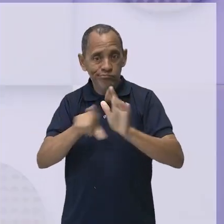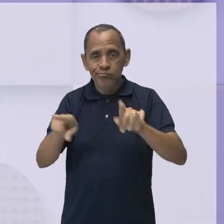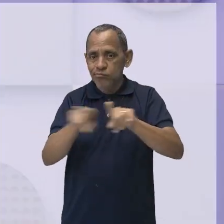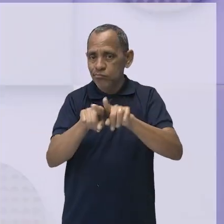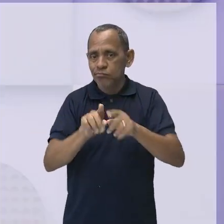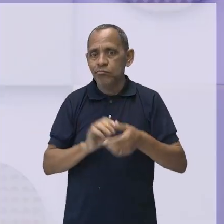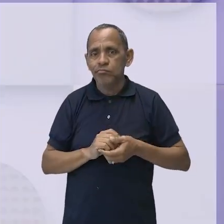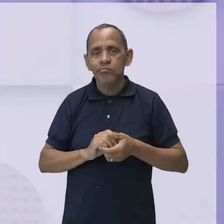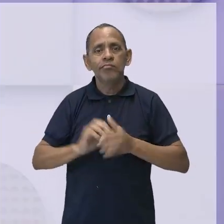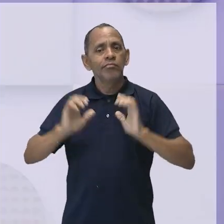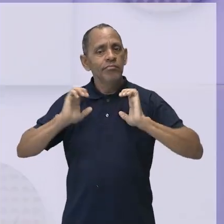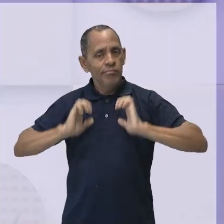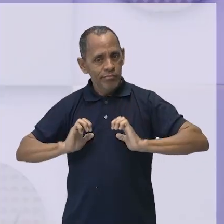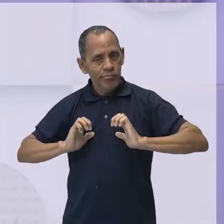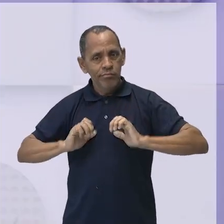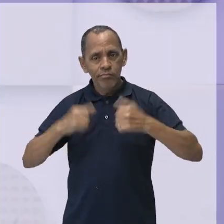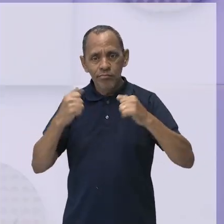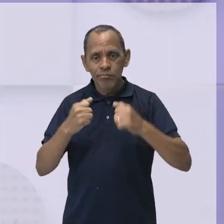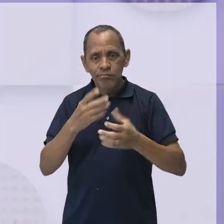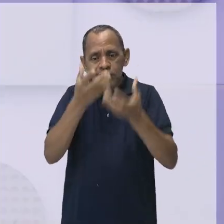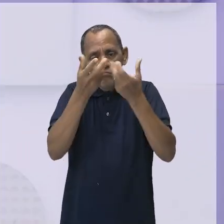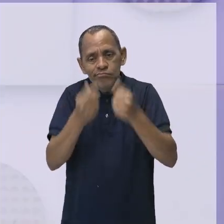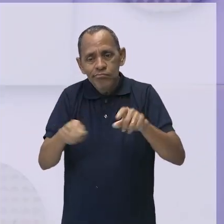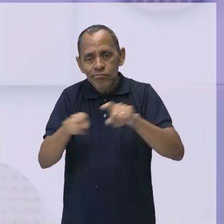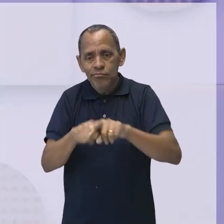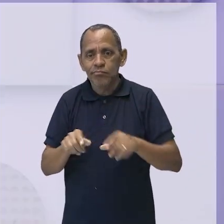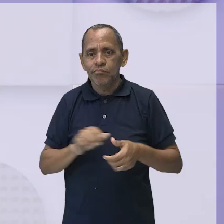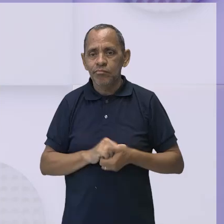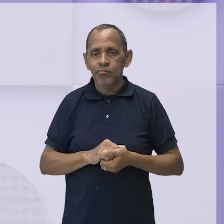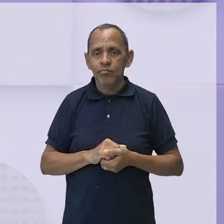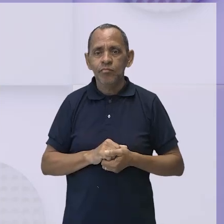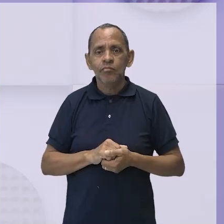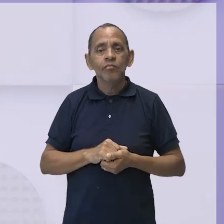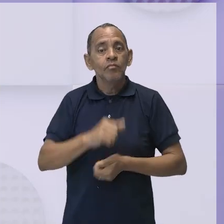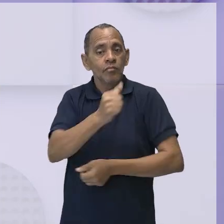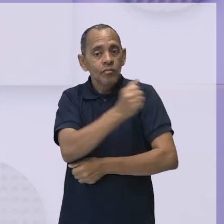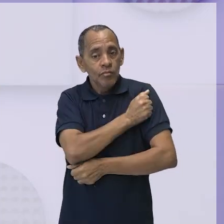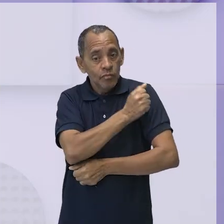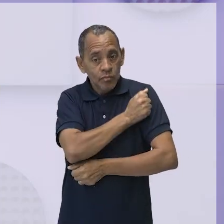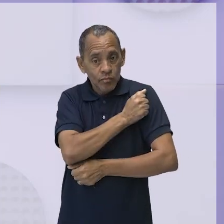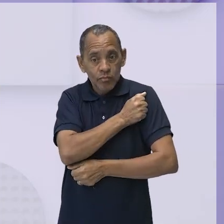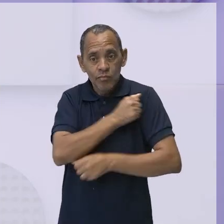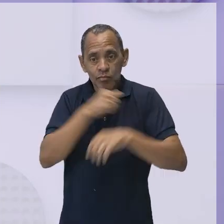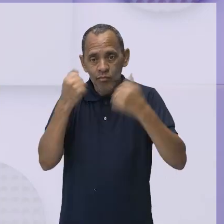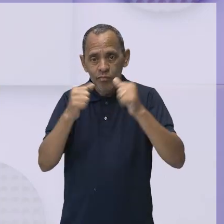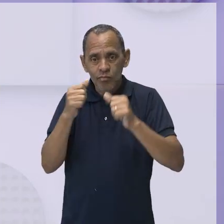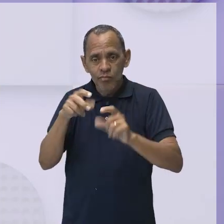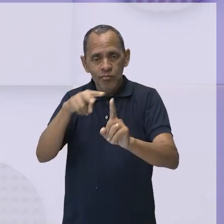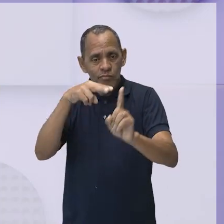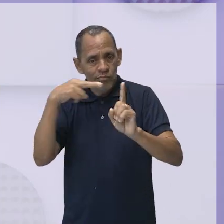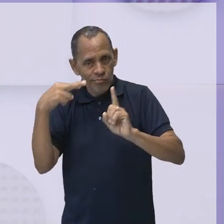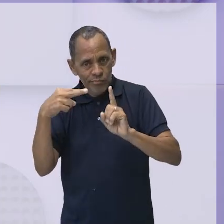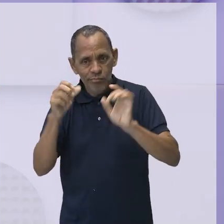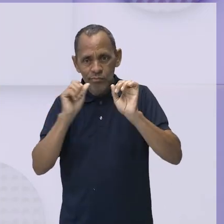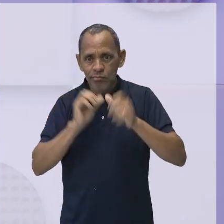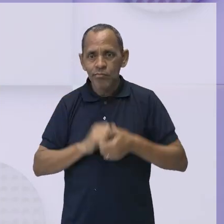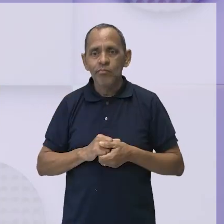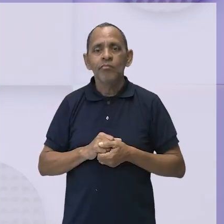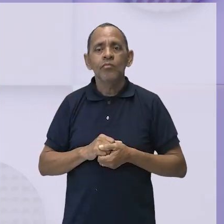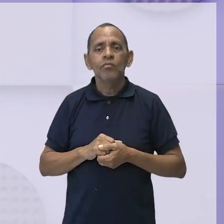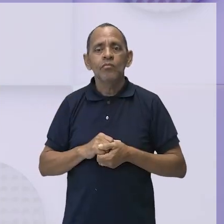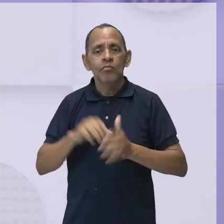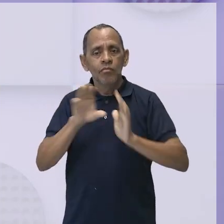eticamente aceitável e necessário. Então, meu caro aluno, minha cara aluna, nós olhamos então ao longo dessa aula sobre os conceitos